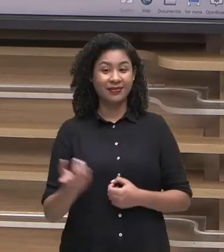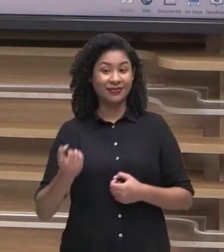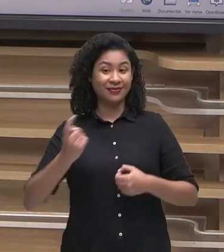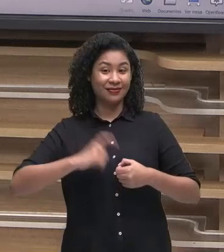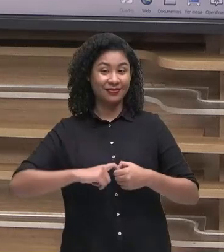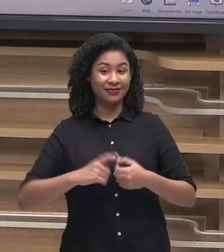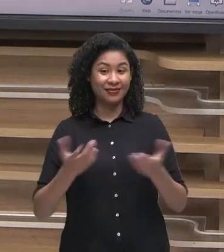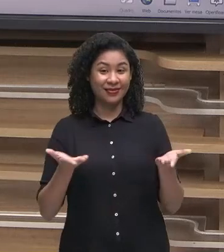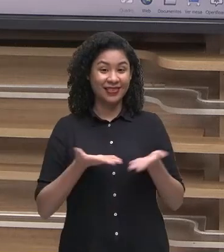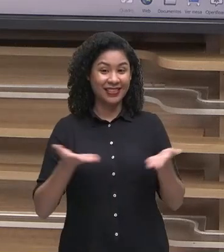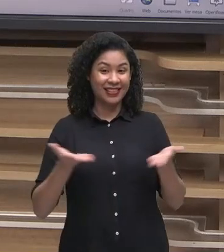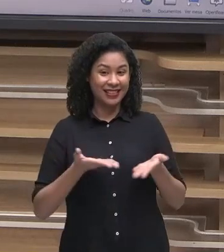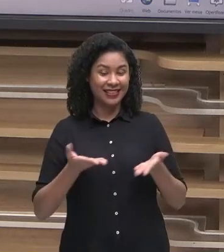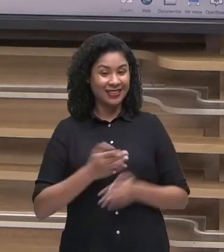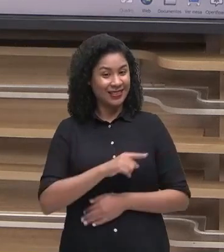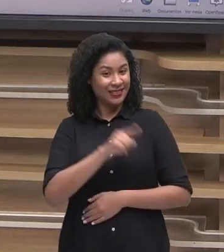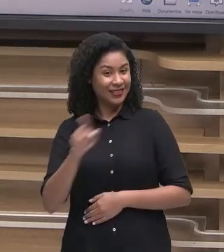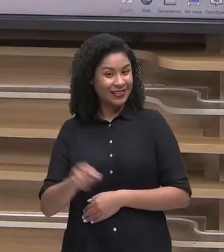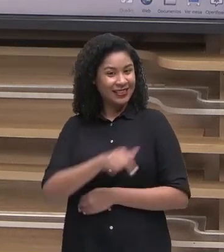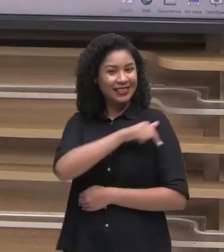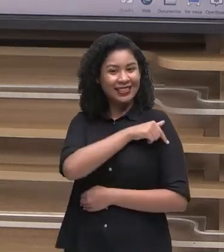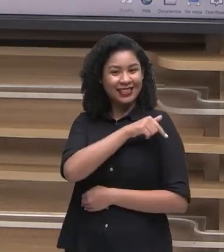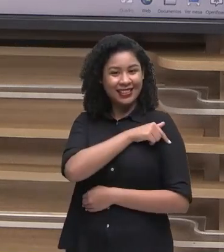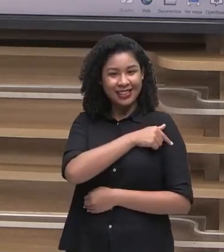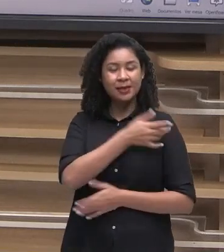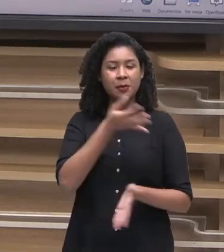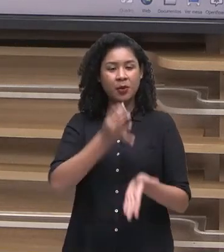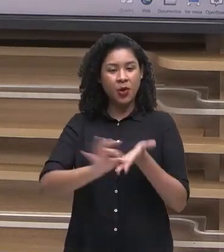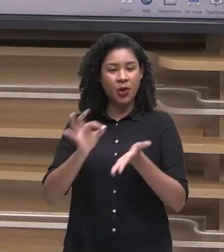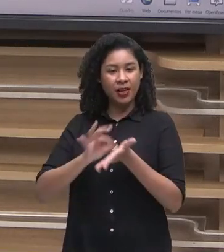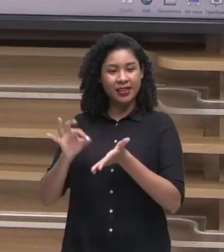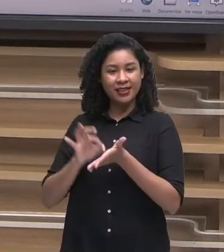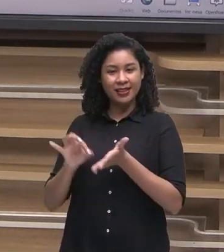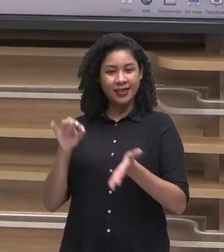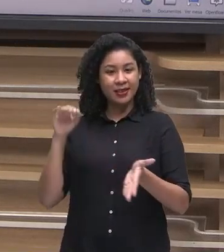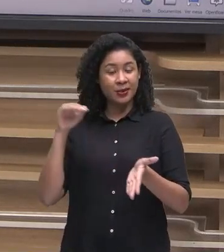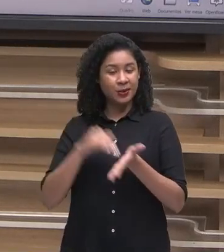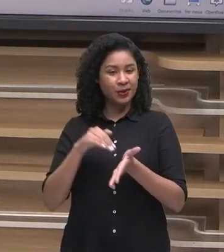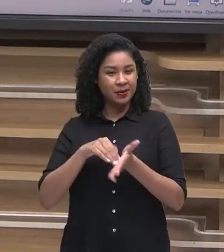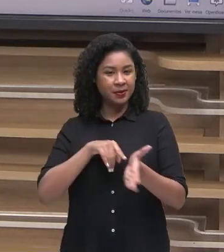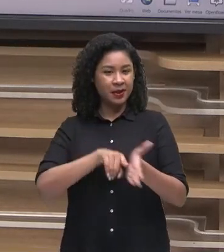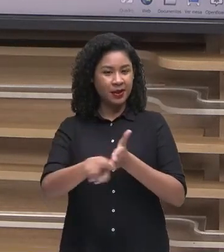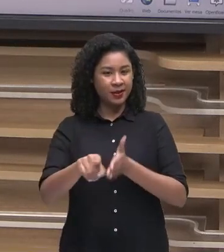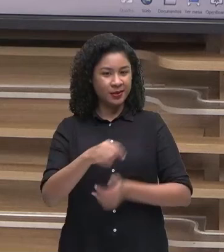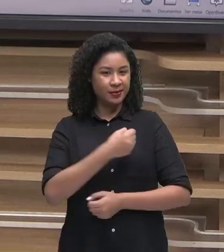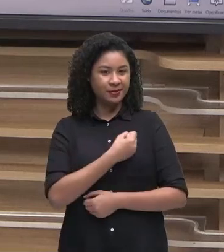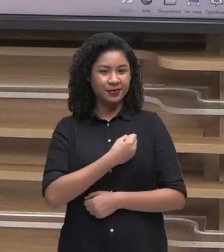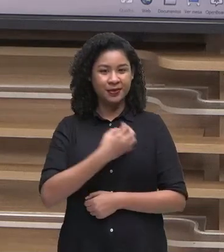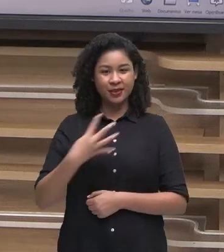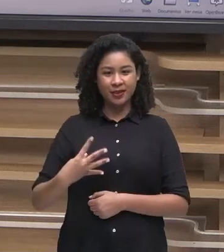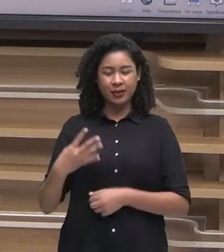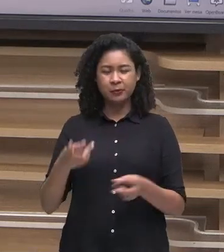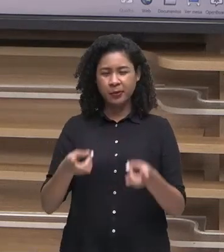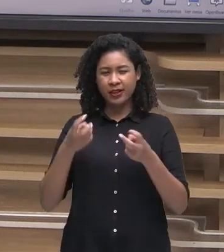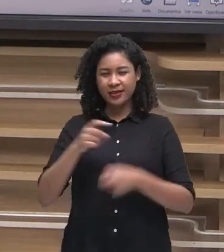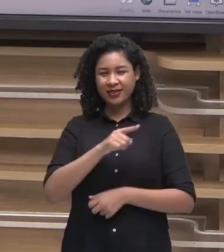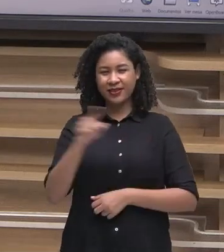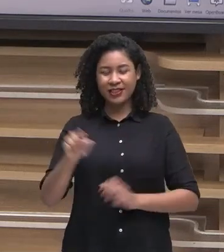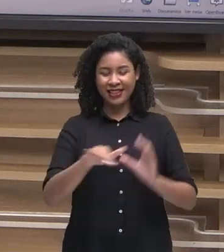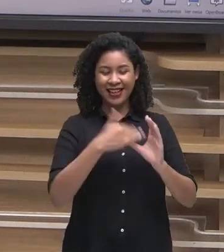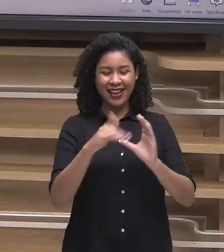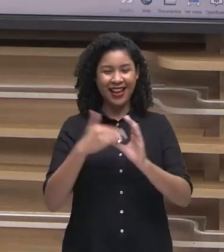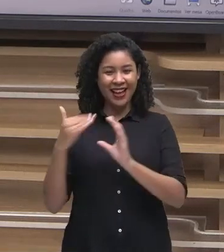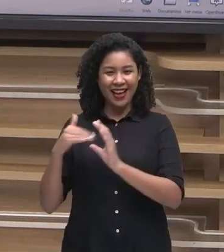Voltamos, galerinha do 7º ano, para a correção da nossa quarta e última questão. Estou vendo aqui que vocês estão interagindo, mas mais uma vez gostaria